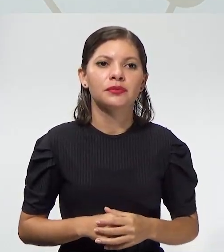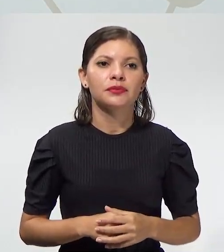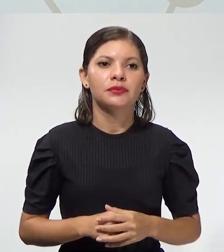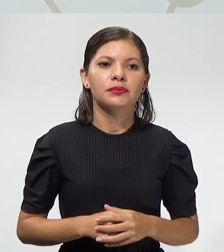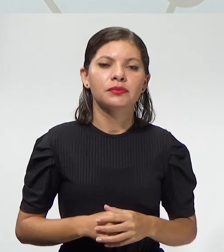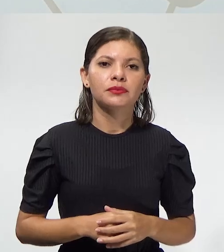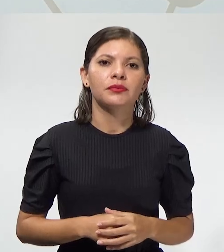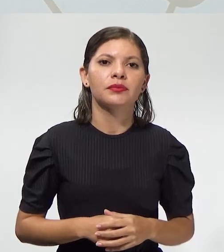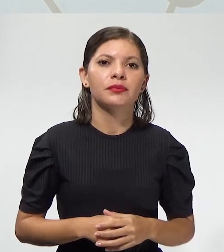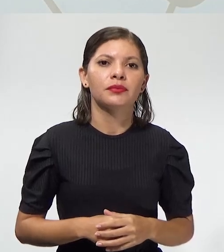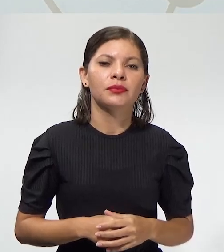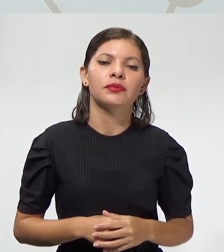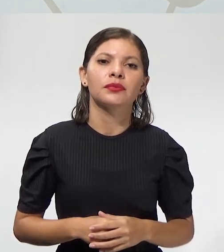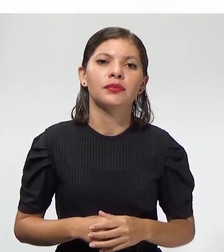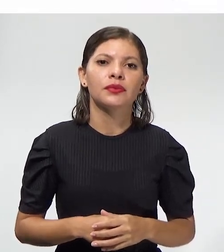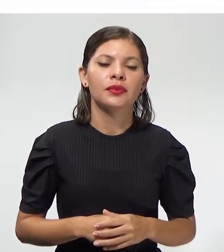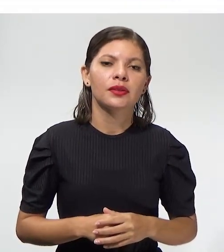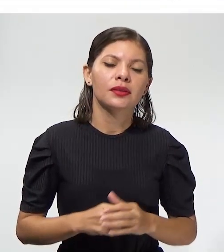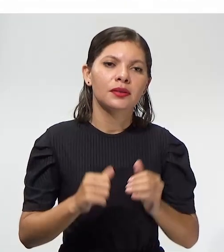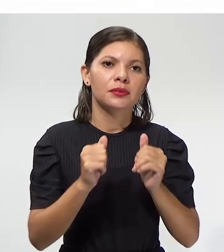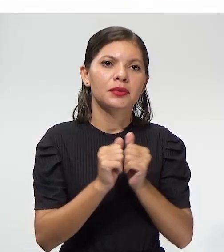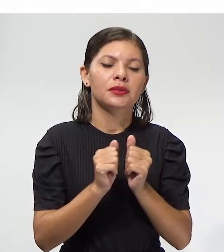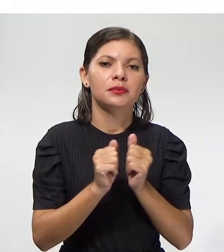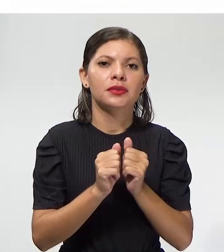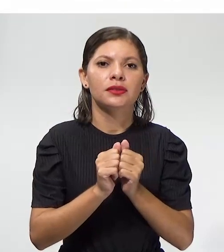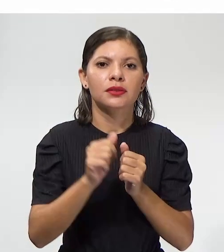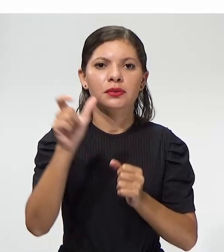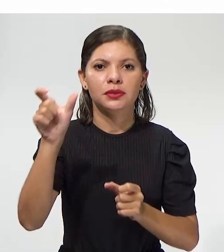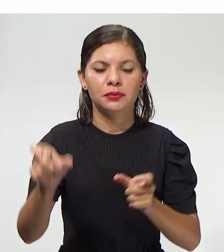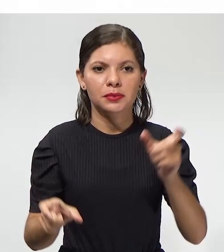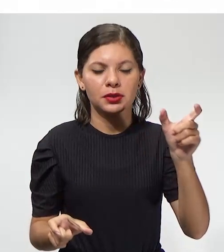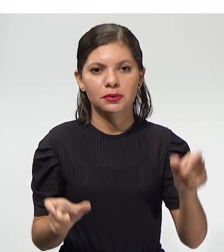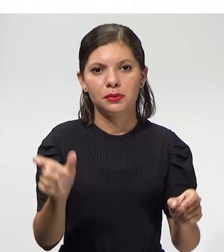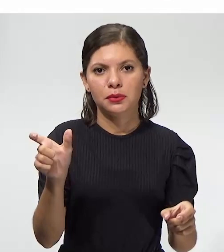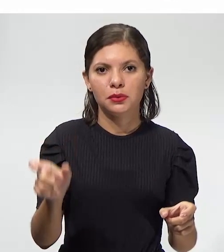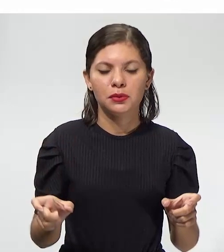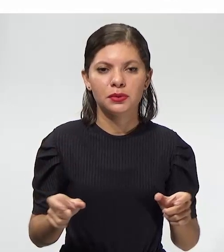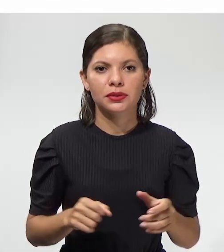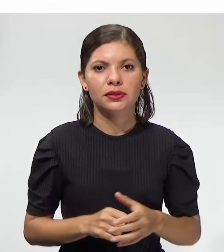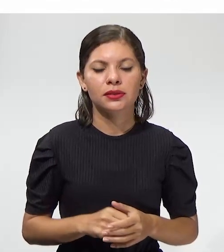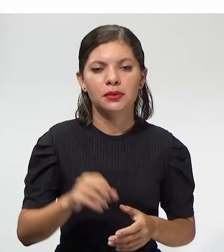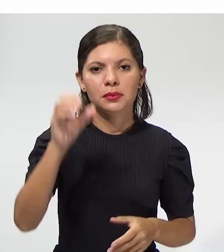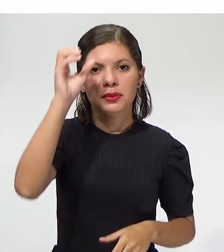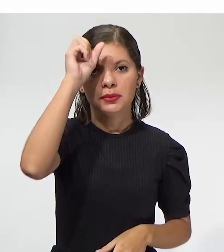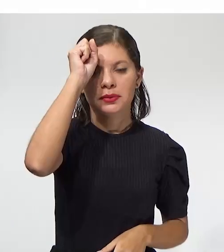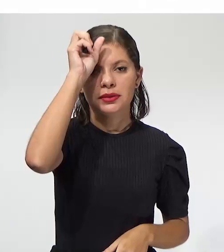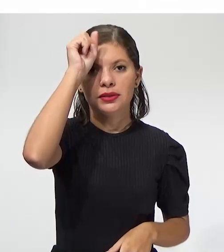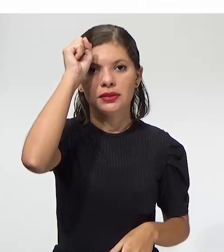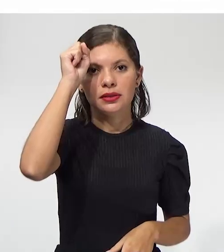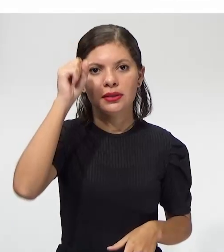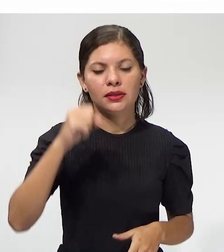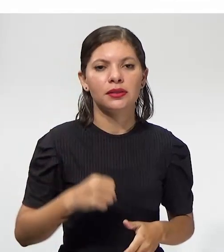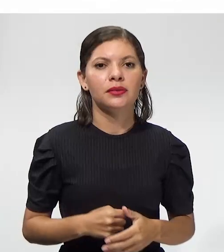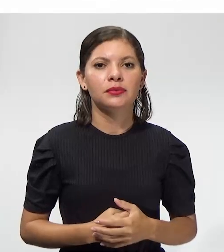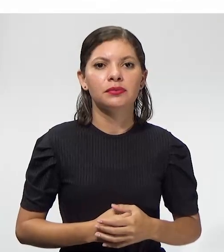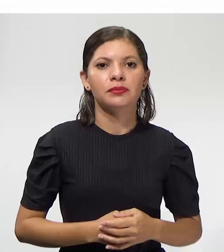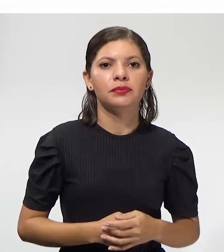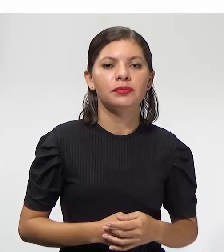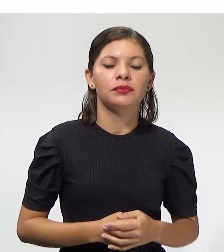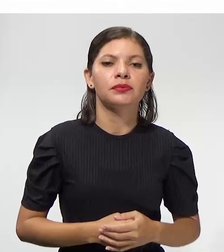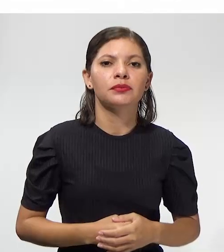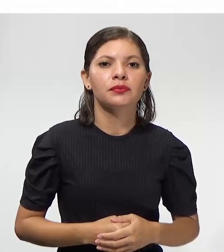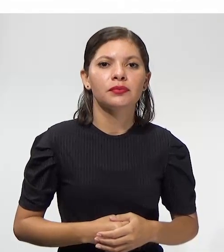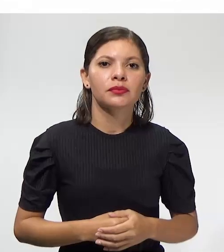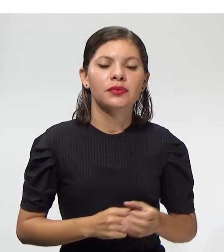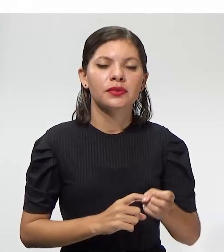nesse processo, pessoal, a gente tem ali também a coparticipação de sujeitos no ato de conhecer, como eu falei, a